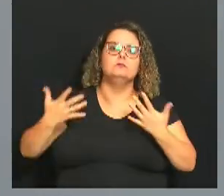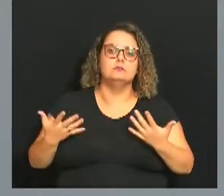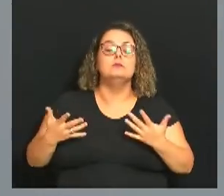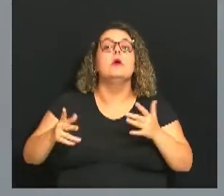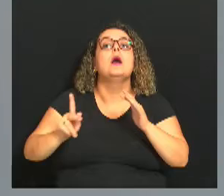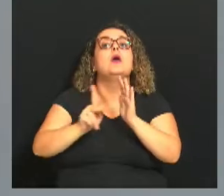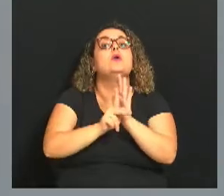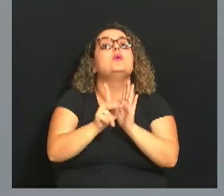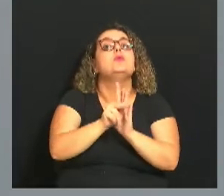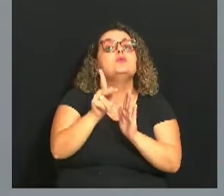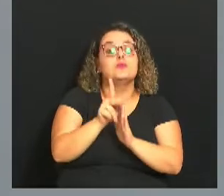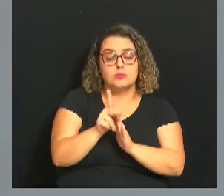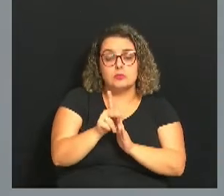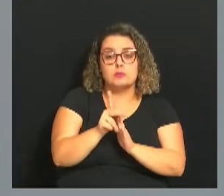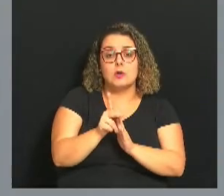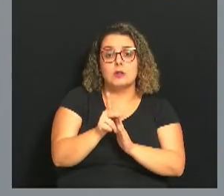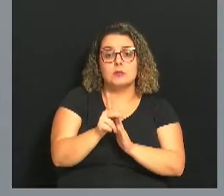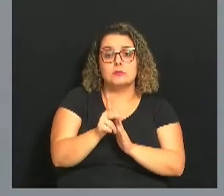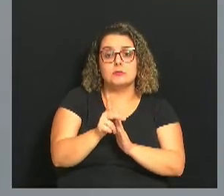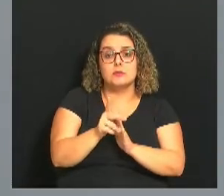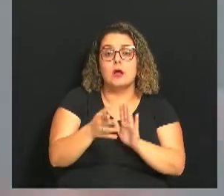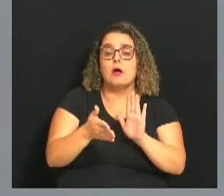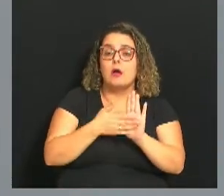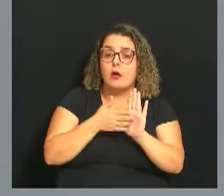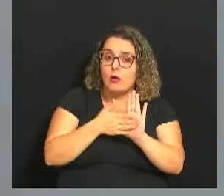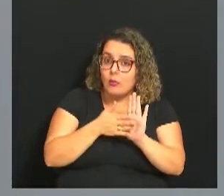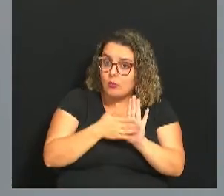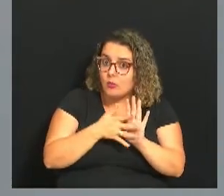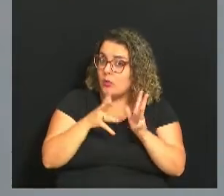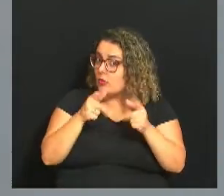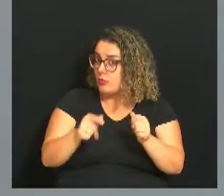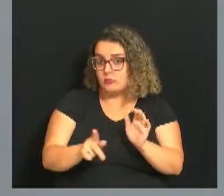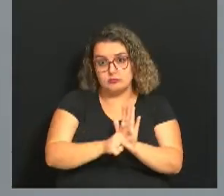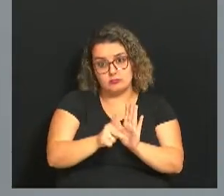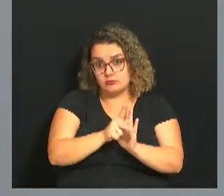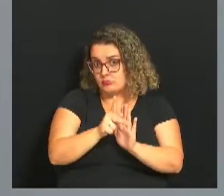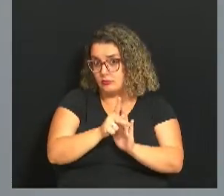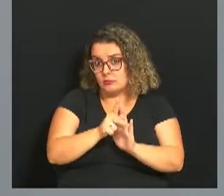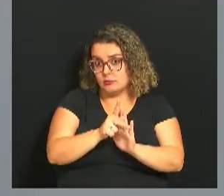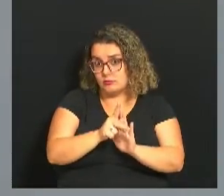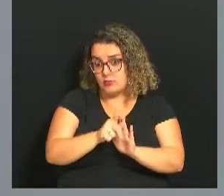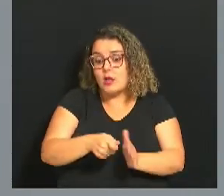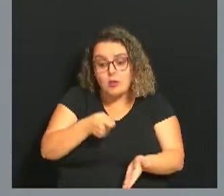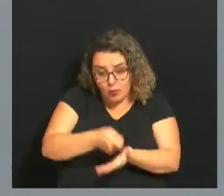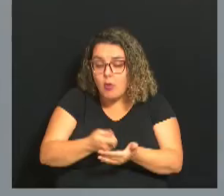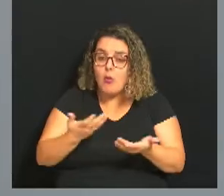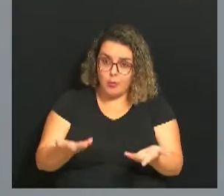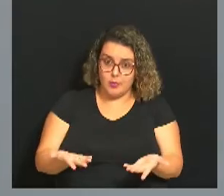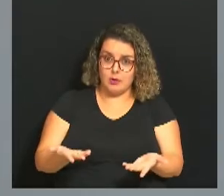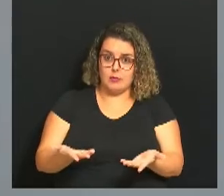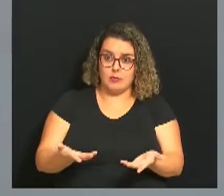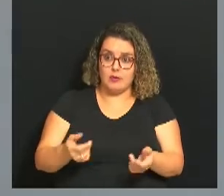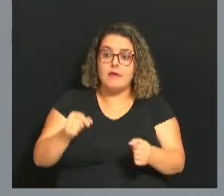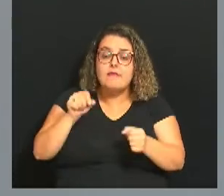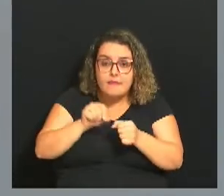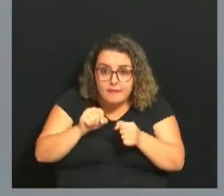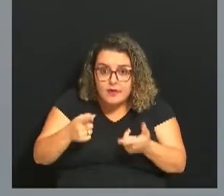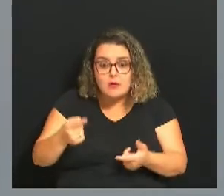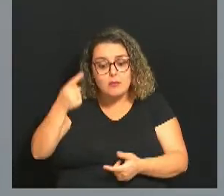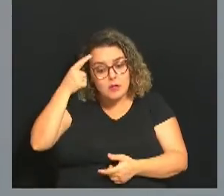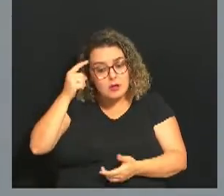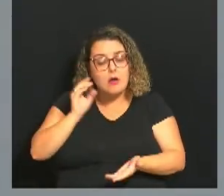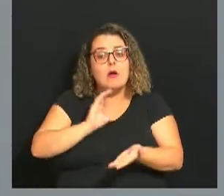planos, né? As propostas que estão nos planos em execução, é executar isso, é pensar, investir,